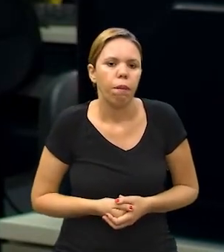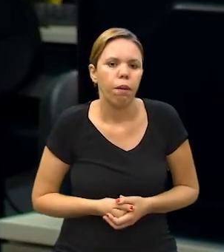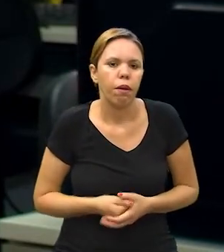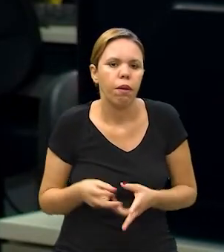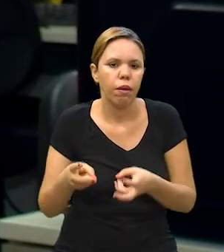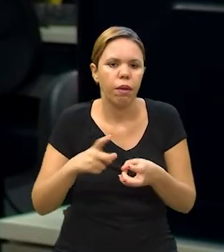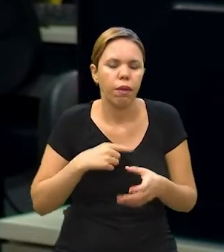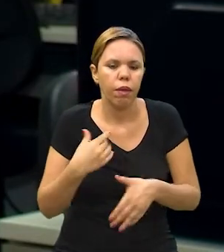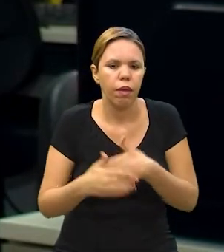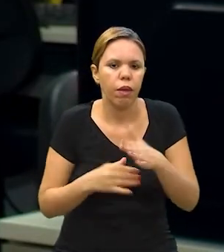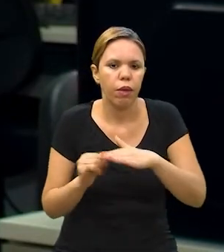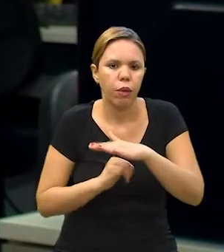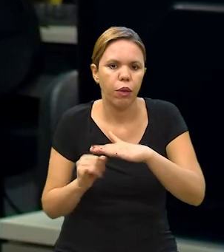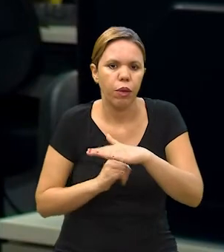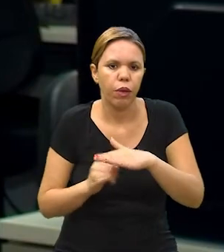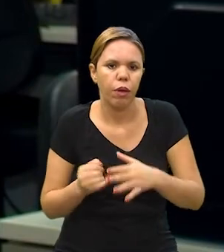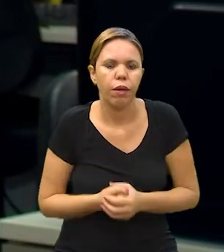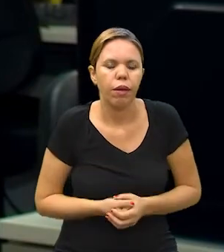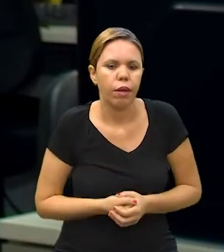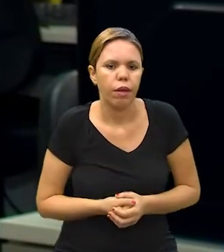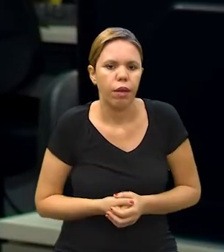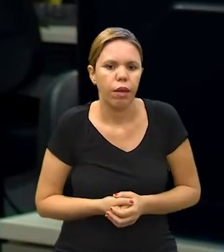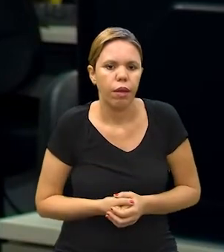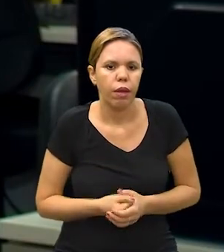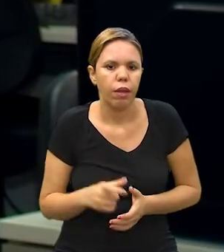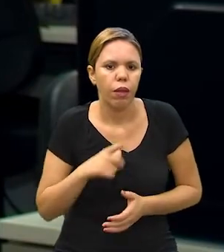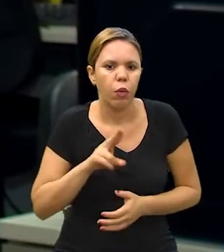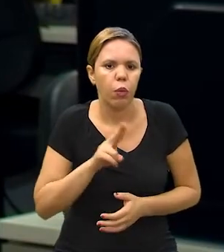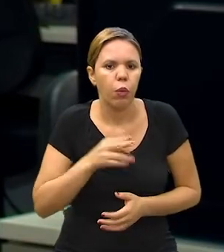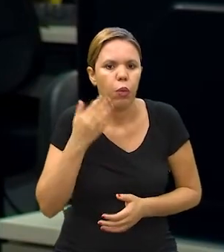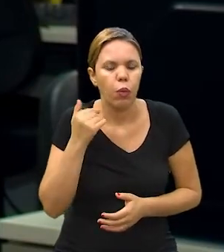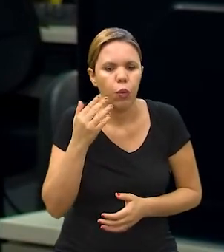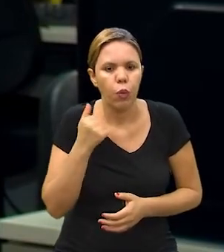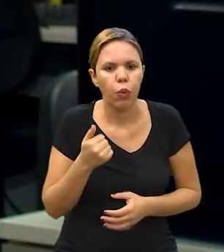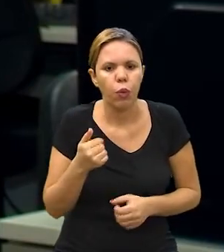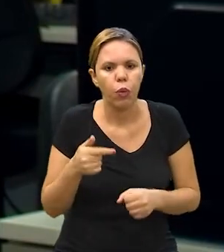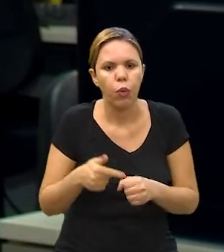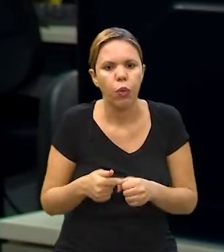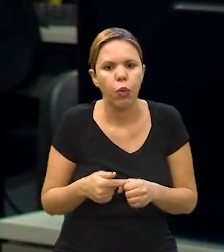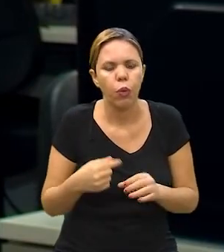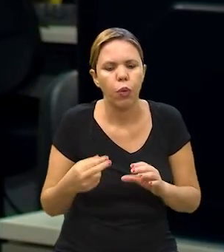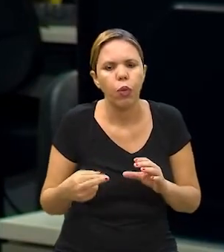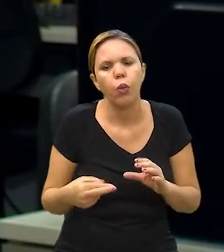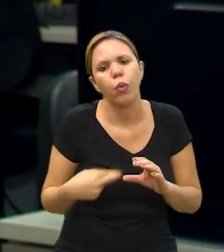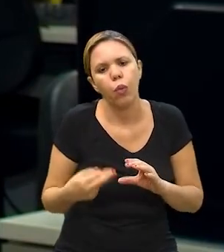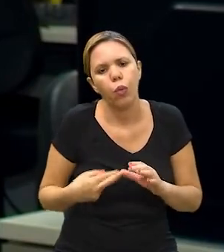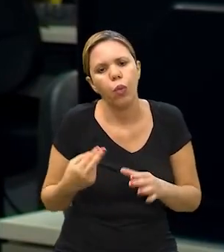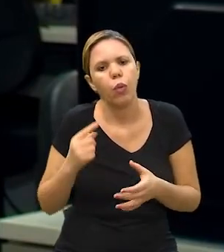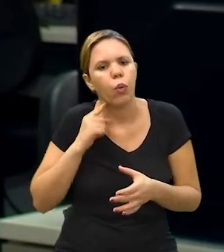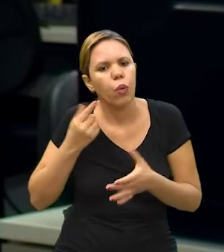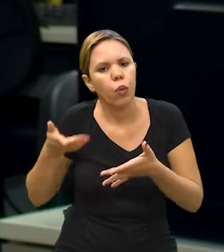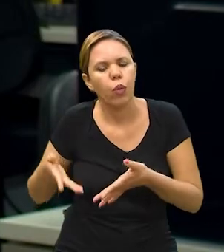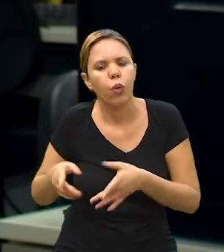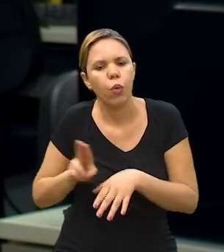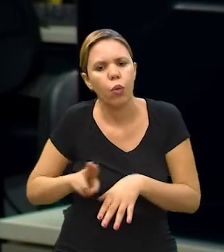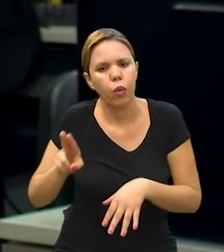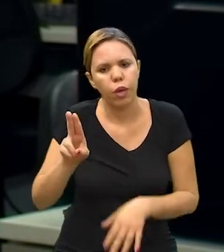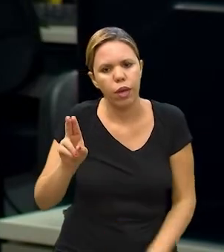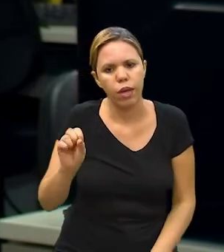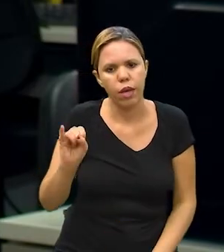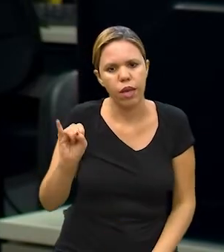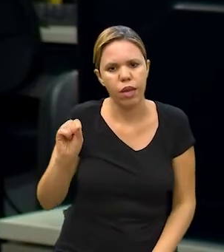previsão da instituição de uma usina de utilização de combustível derivado de resíduos. É um nome bonito para falar de um incinerador.